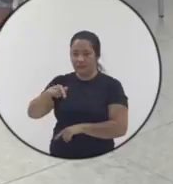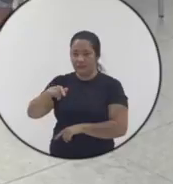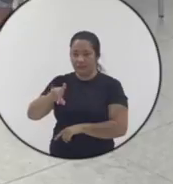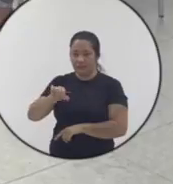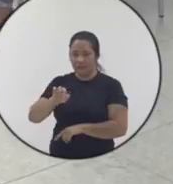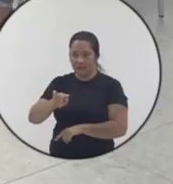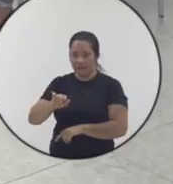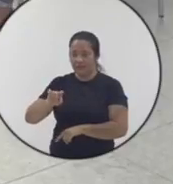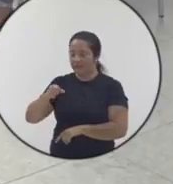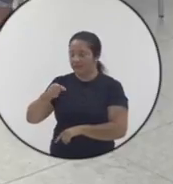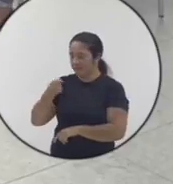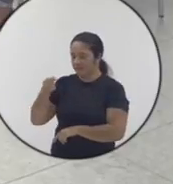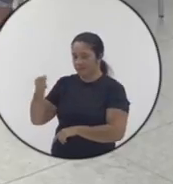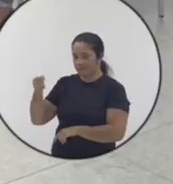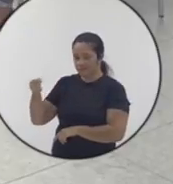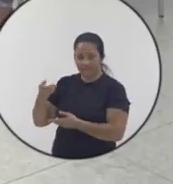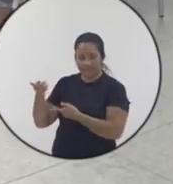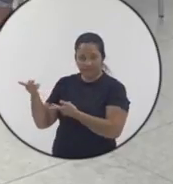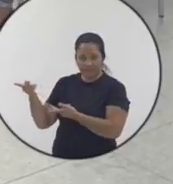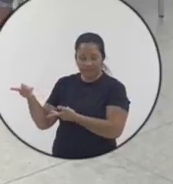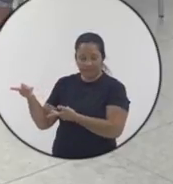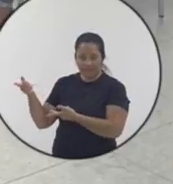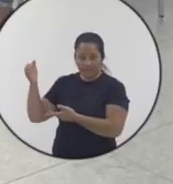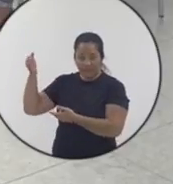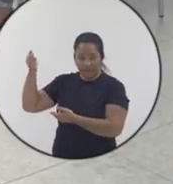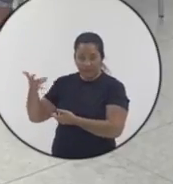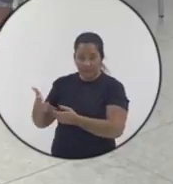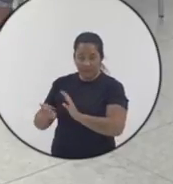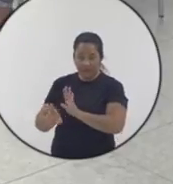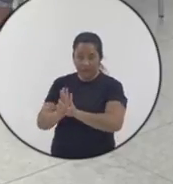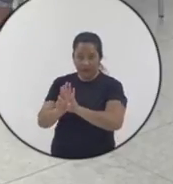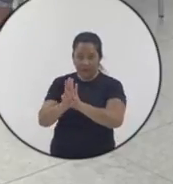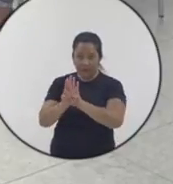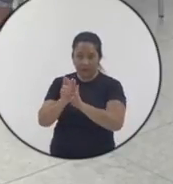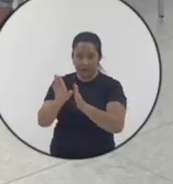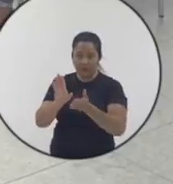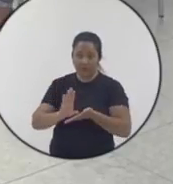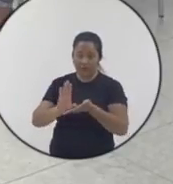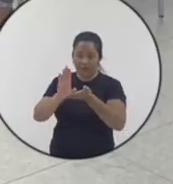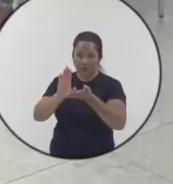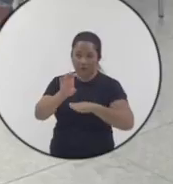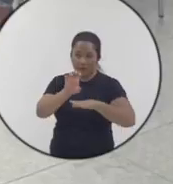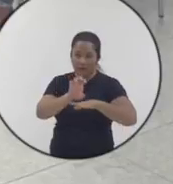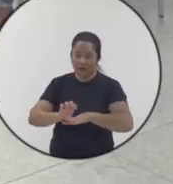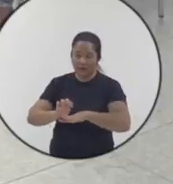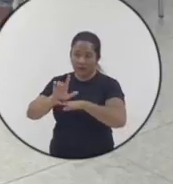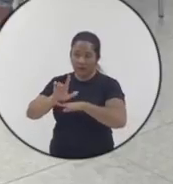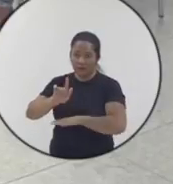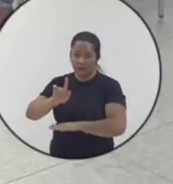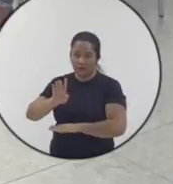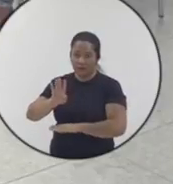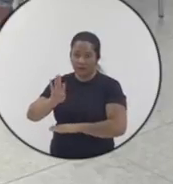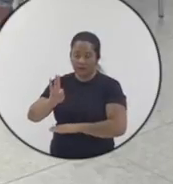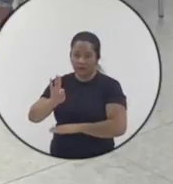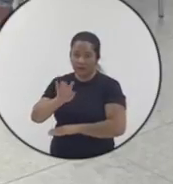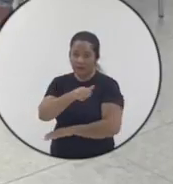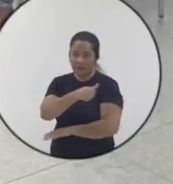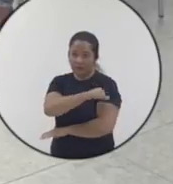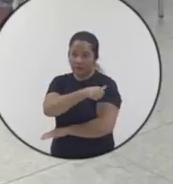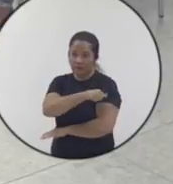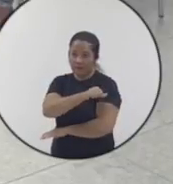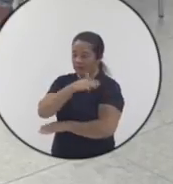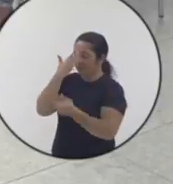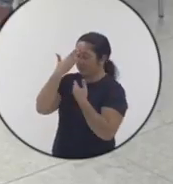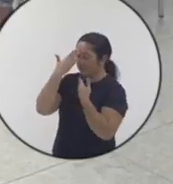nossa próxima convidada. Alessandra Ramos, que está representando aqui o Conselho Estadual LGBT do Rio de Janeiro. Obrigado, Alessandra, por